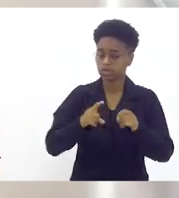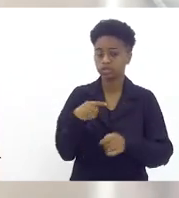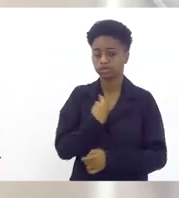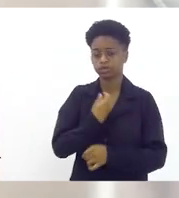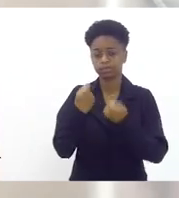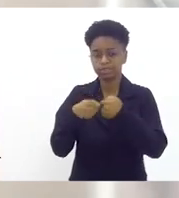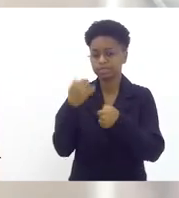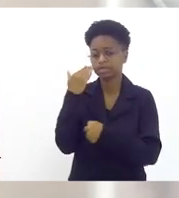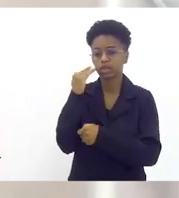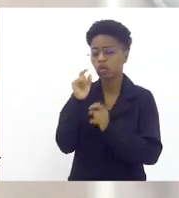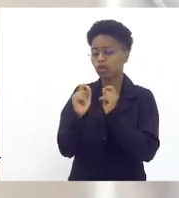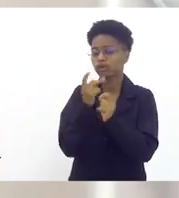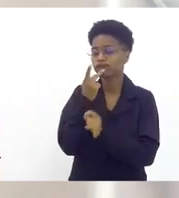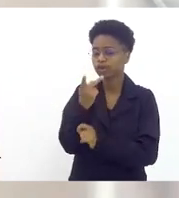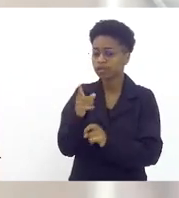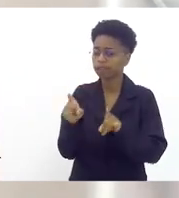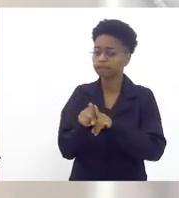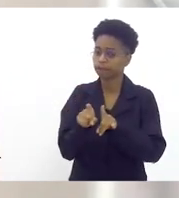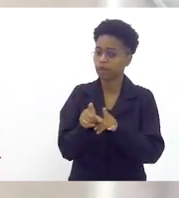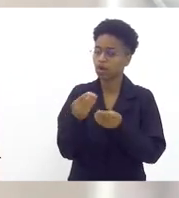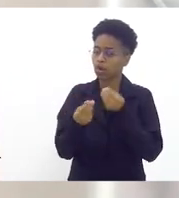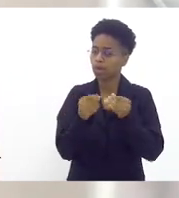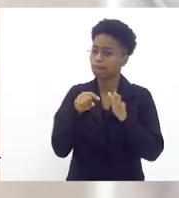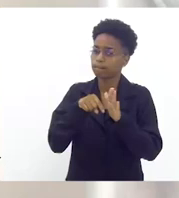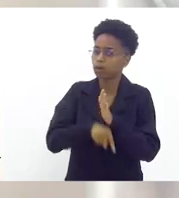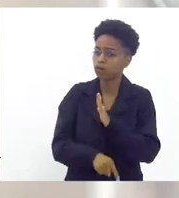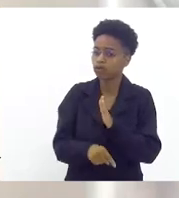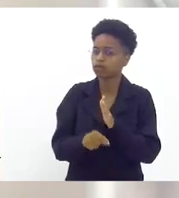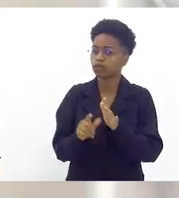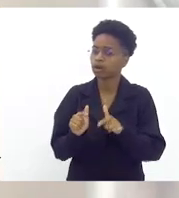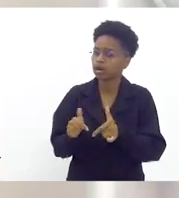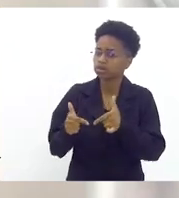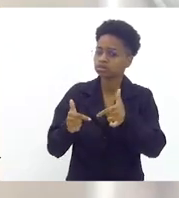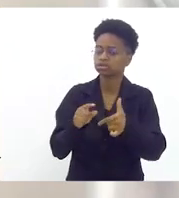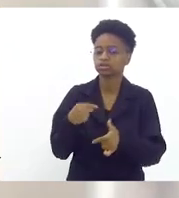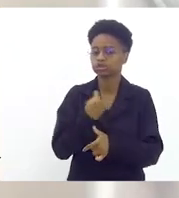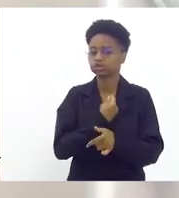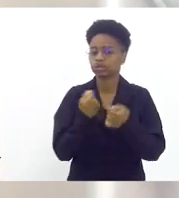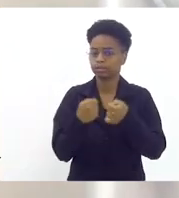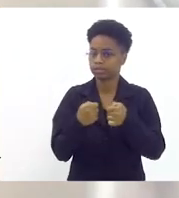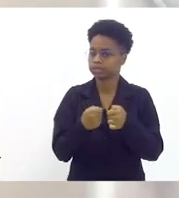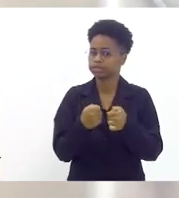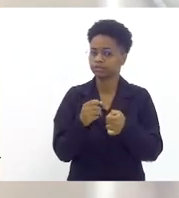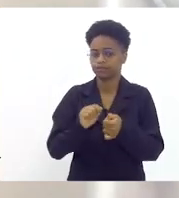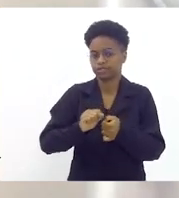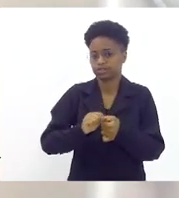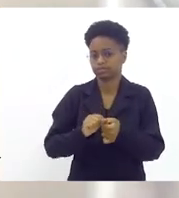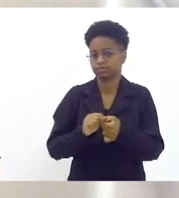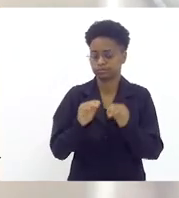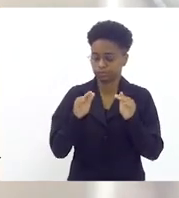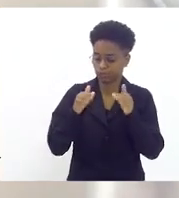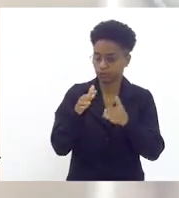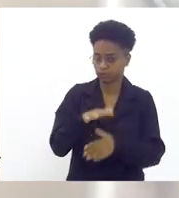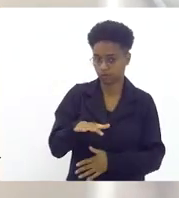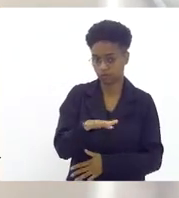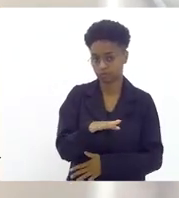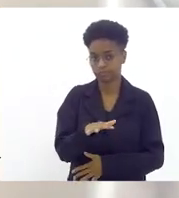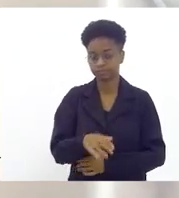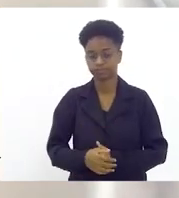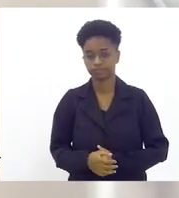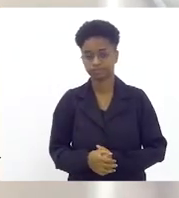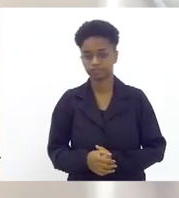que a gente está falando e a profundidade das ações que nós precisamos tomar nesse sentido. Queria, nesse